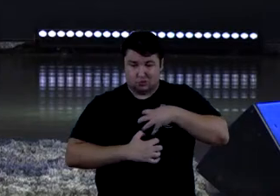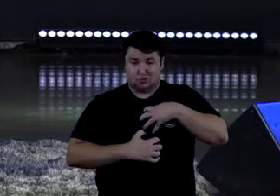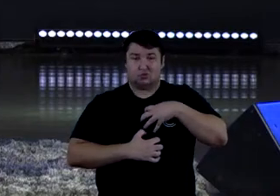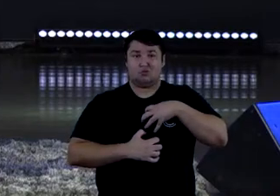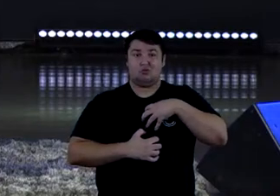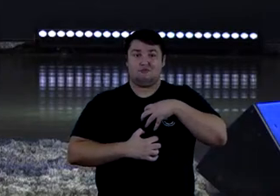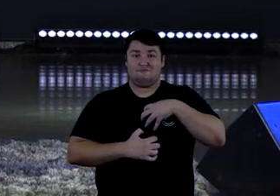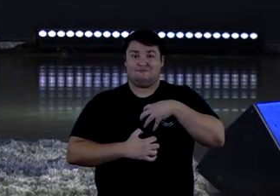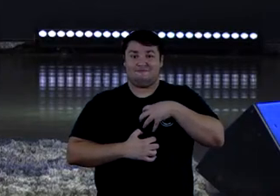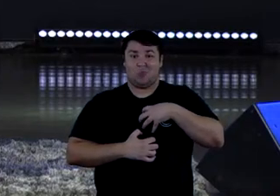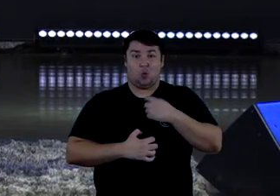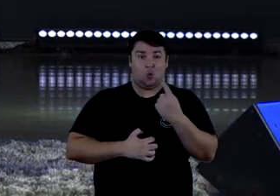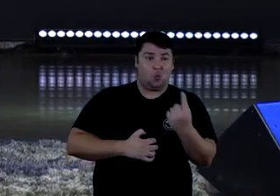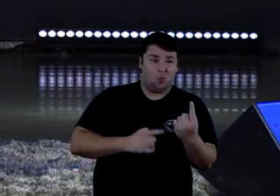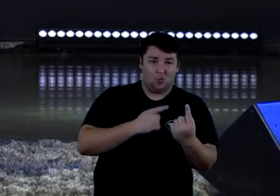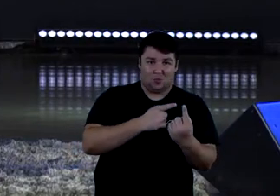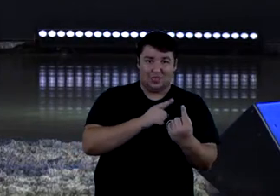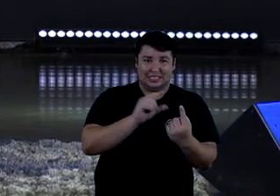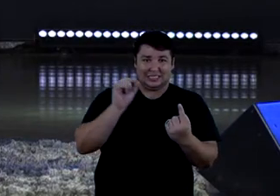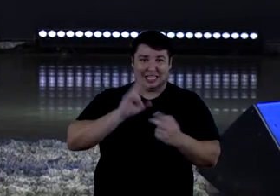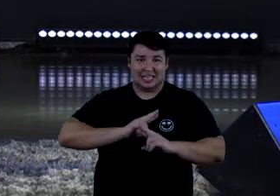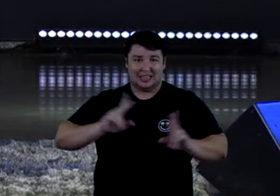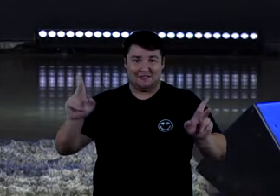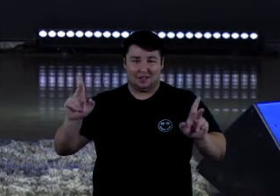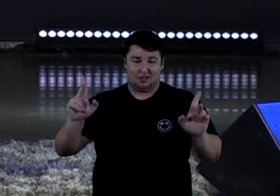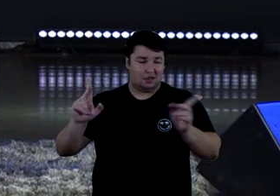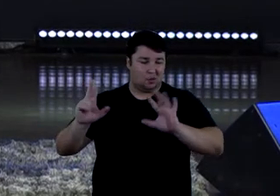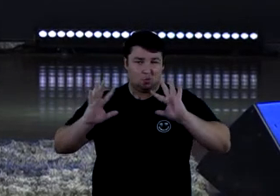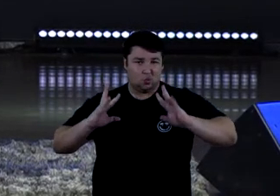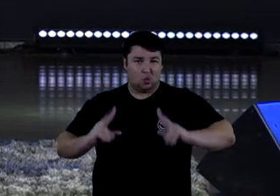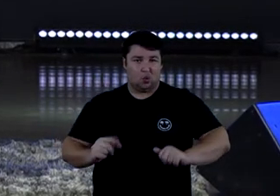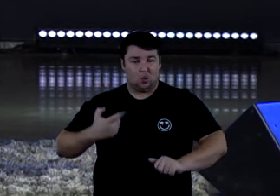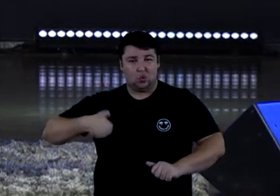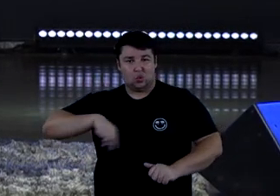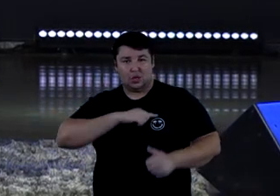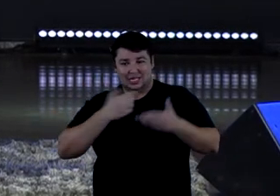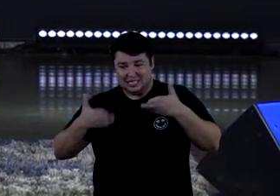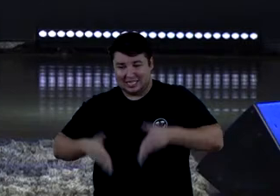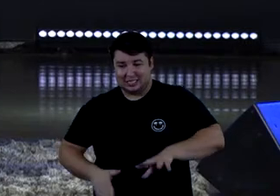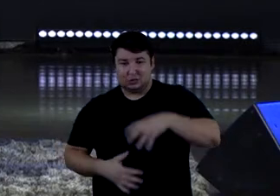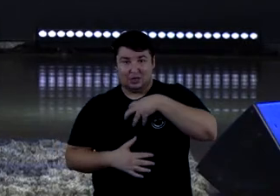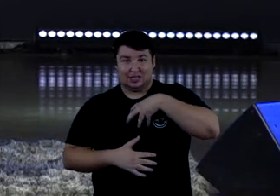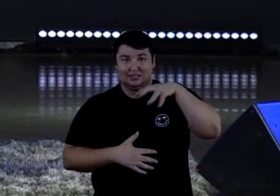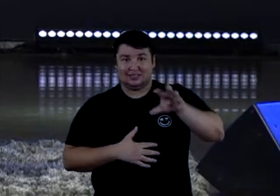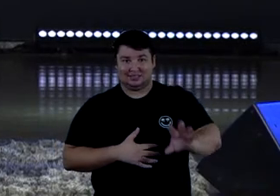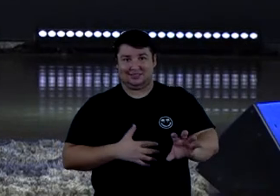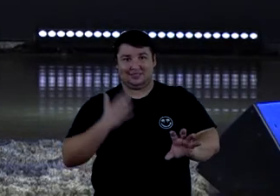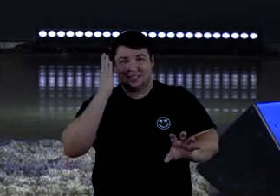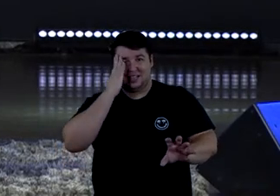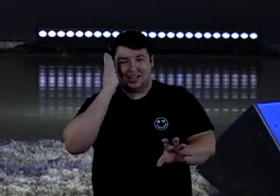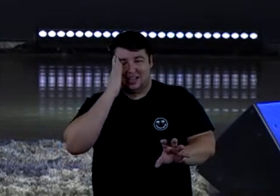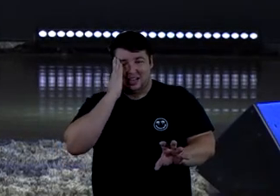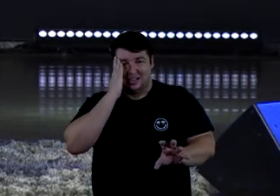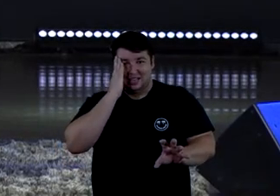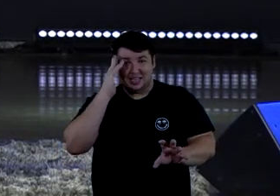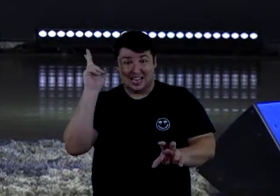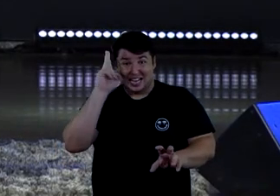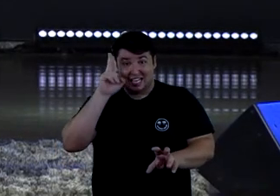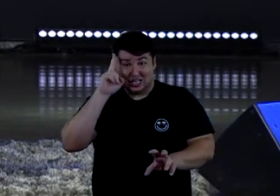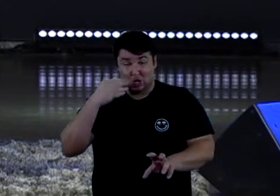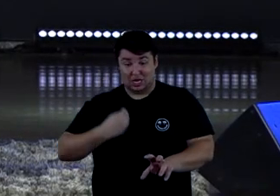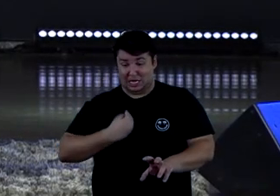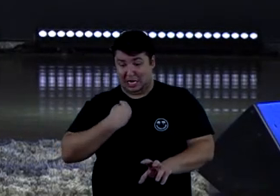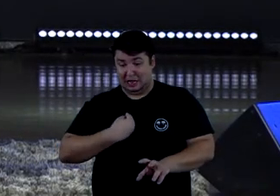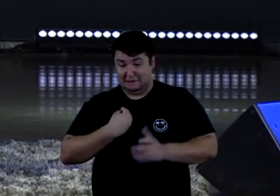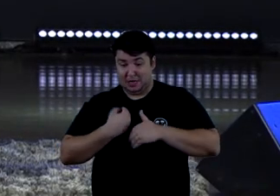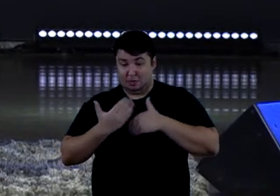um que seja exceção. E dependendo de como a história da vida de cada um vai